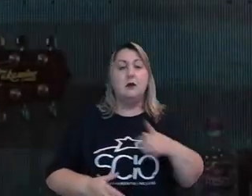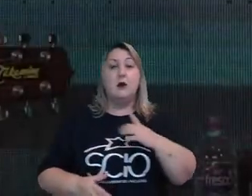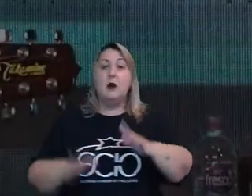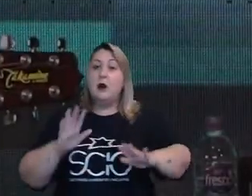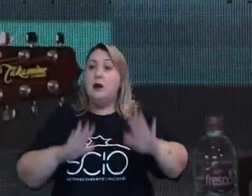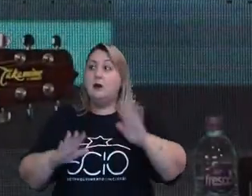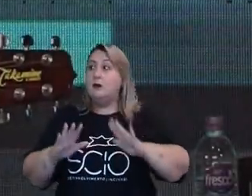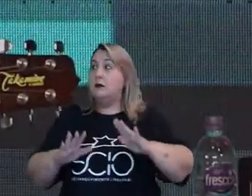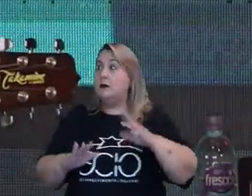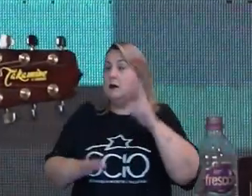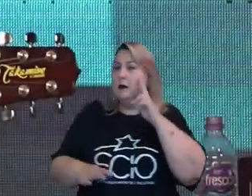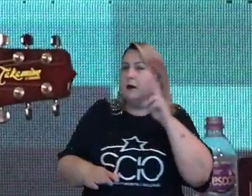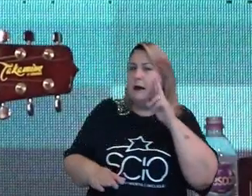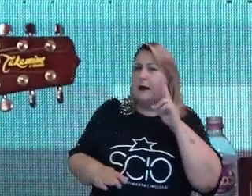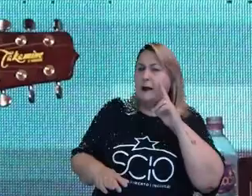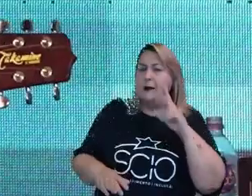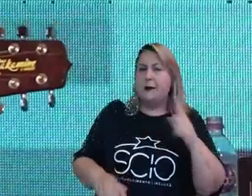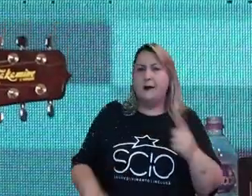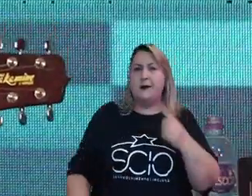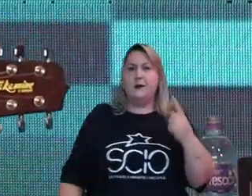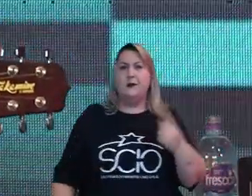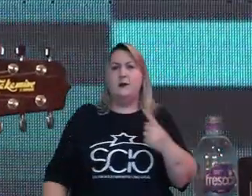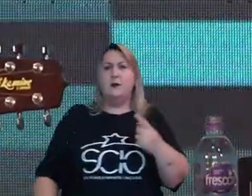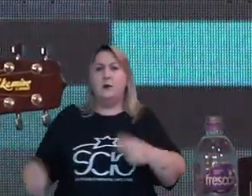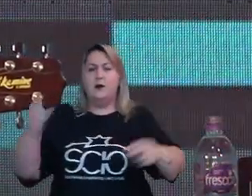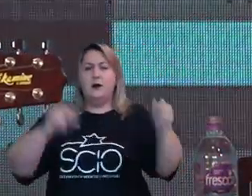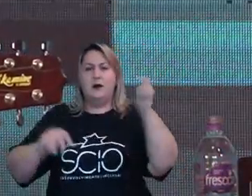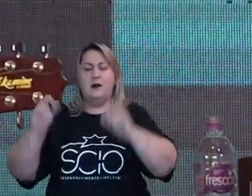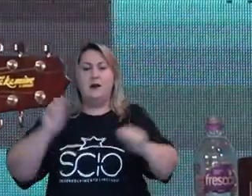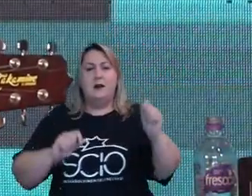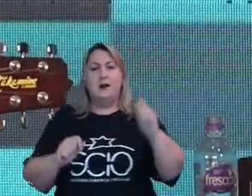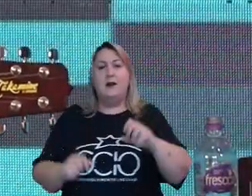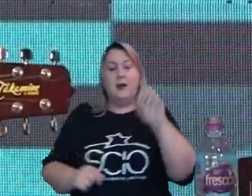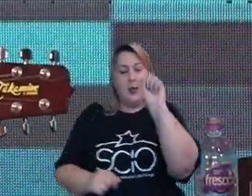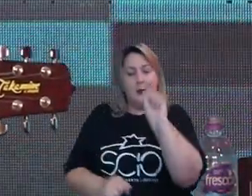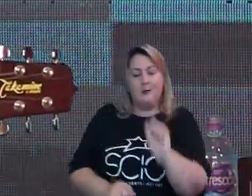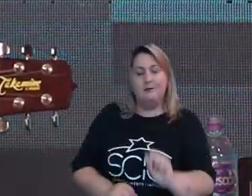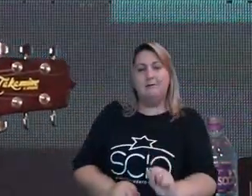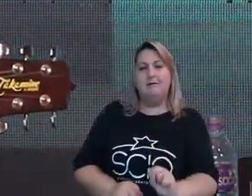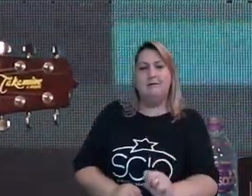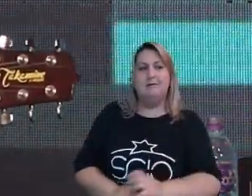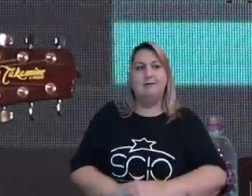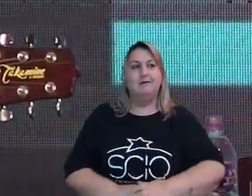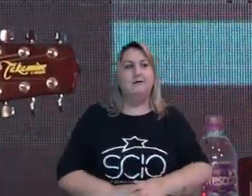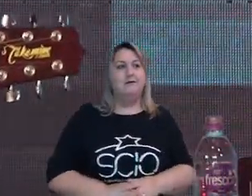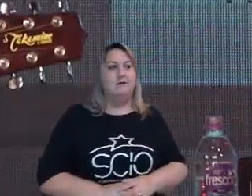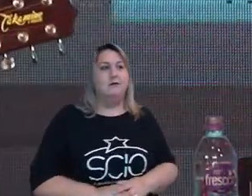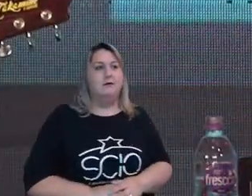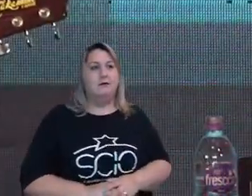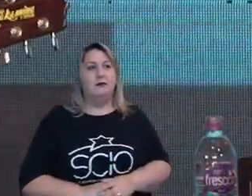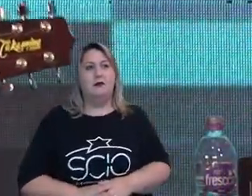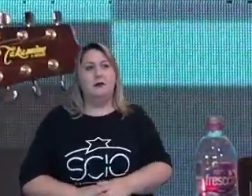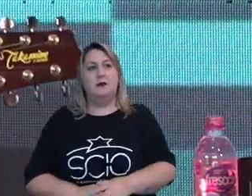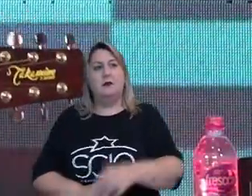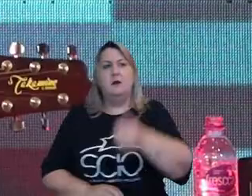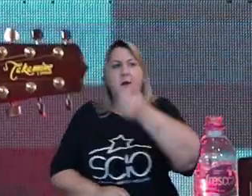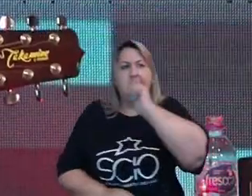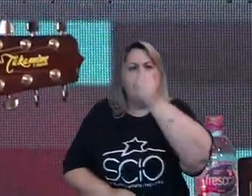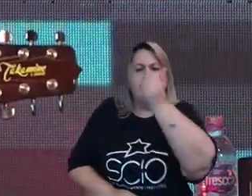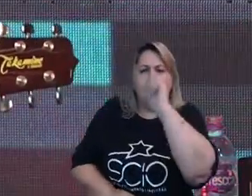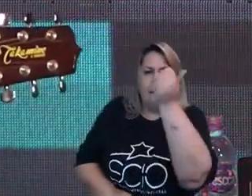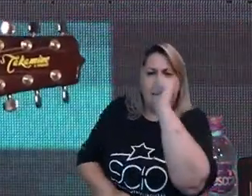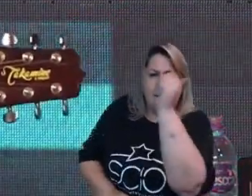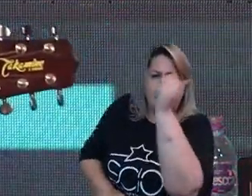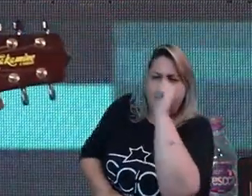Muito vagamente, em uma boate aqui na zona sul. Eu